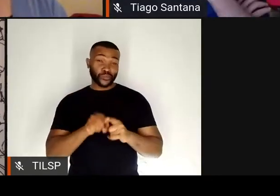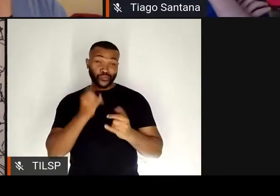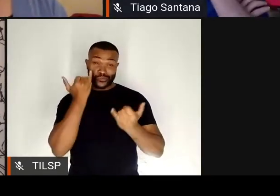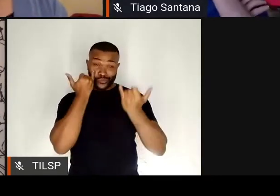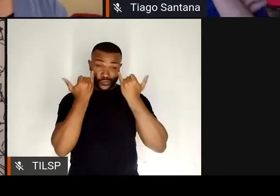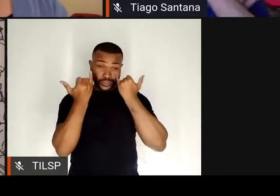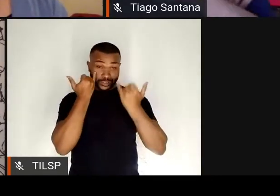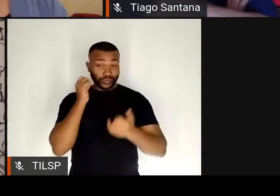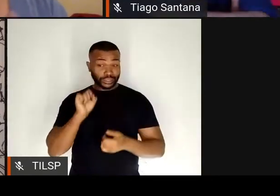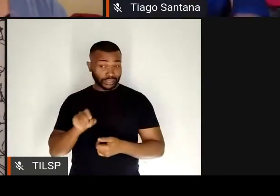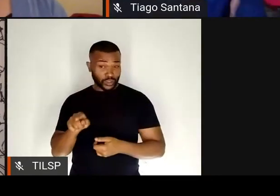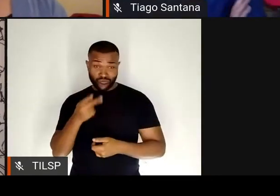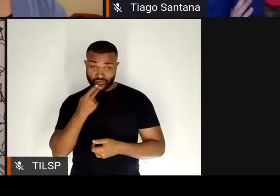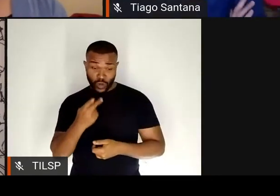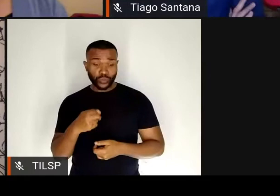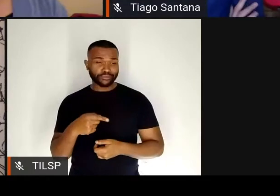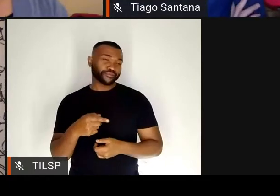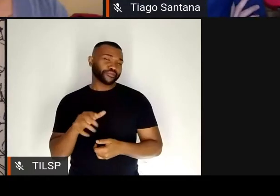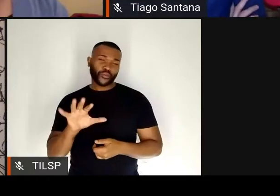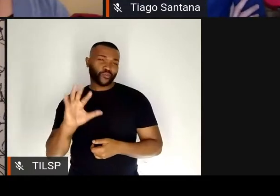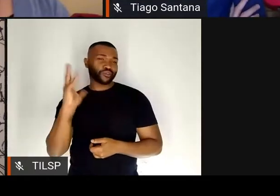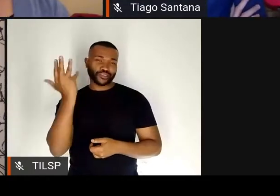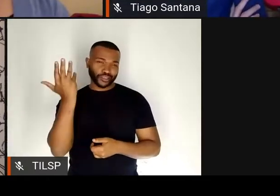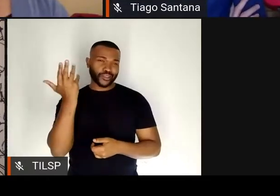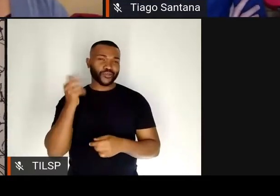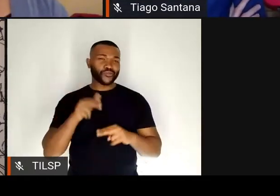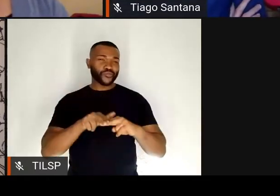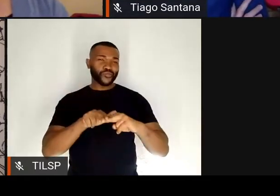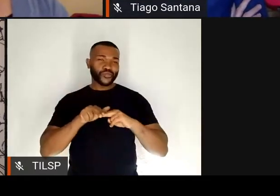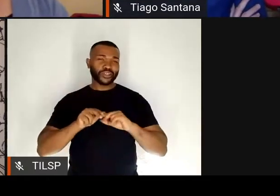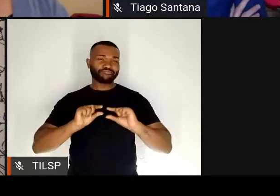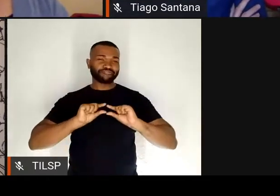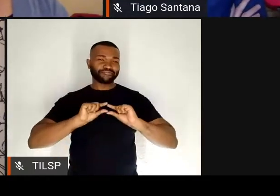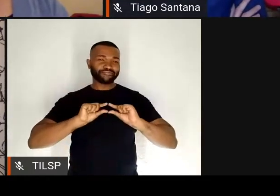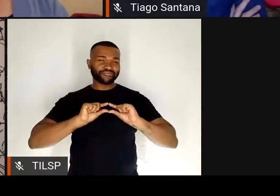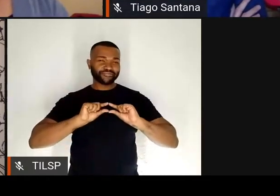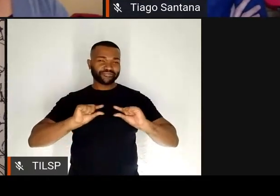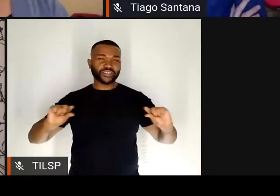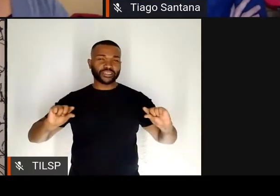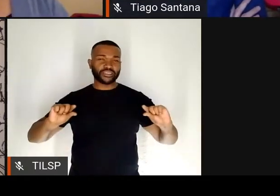ficou sendo, né? Virou aí